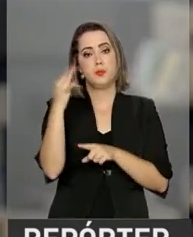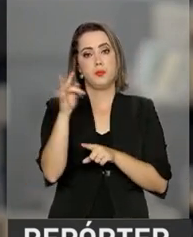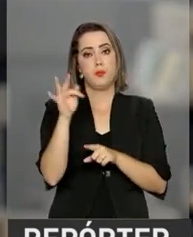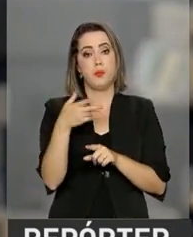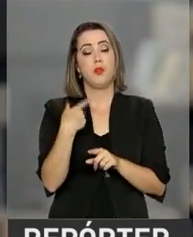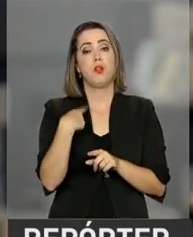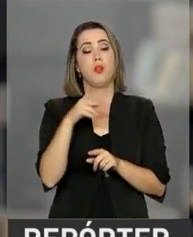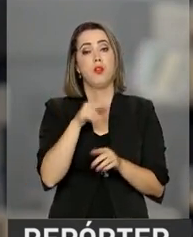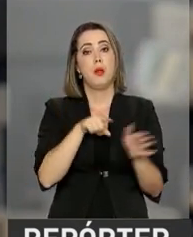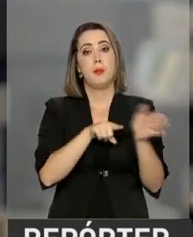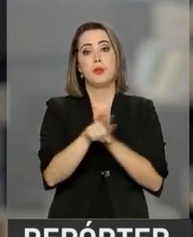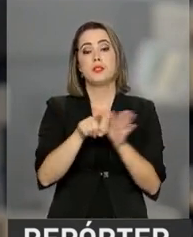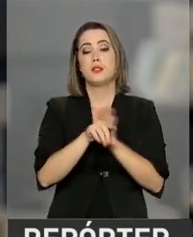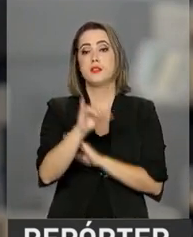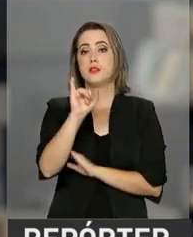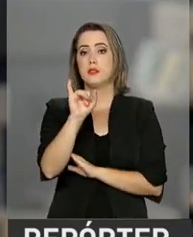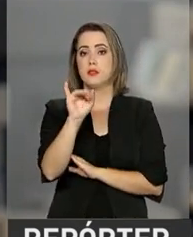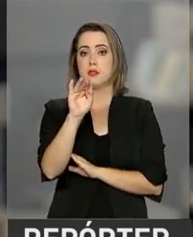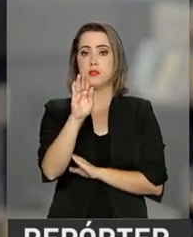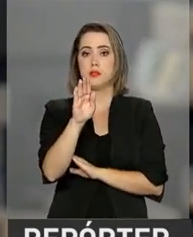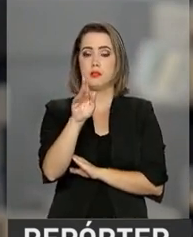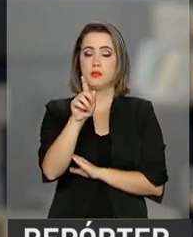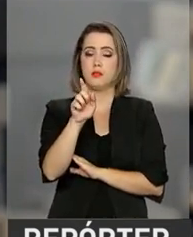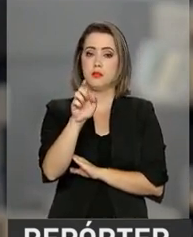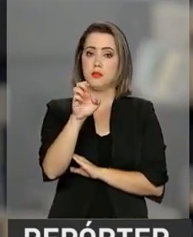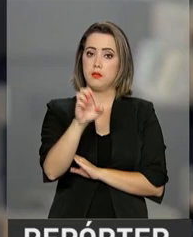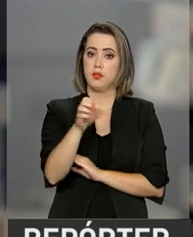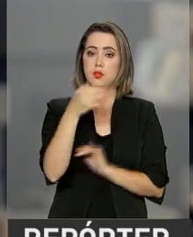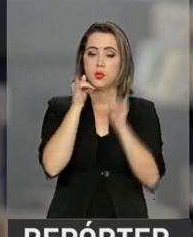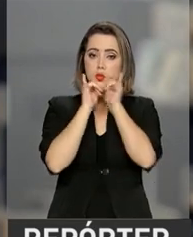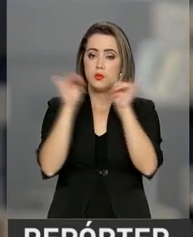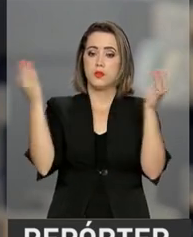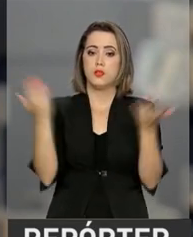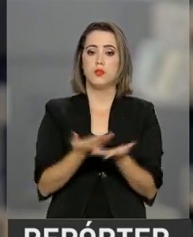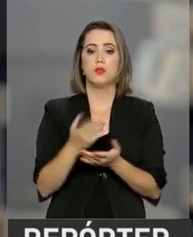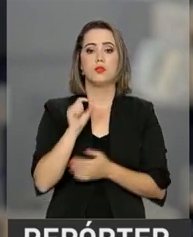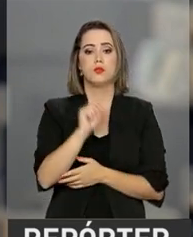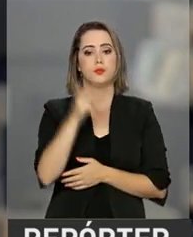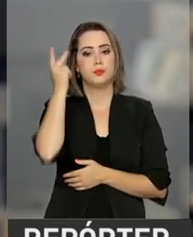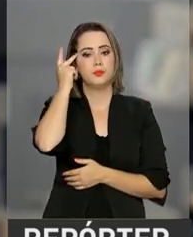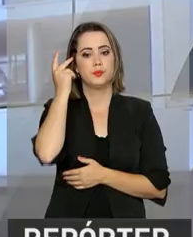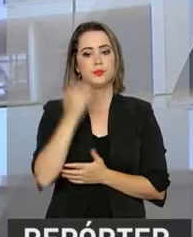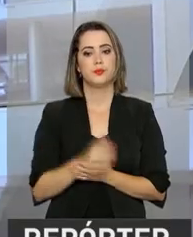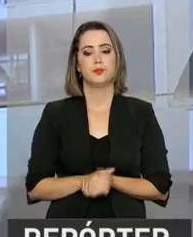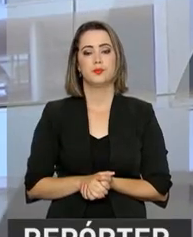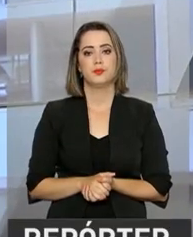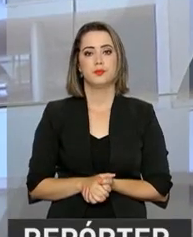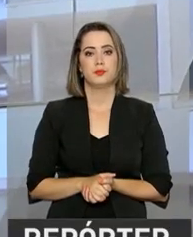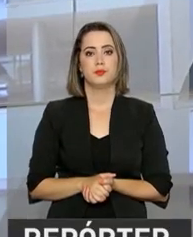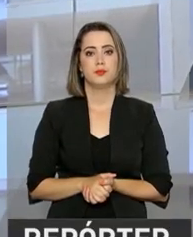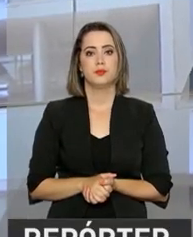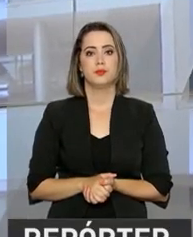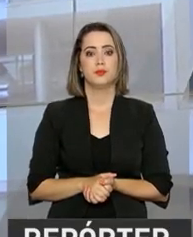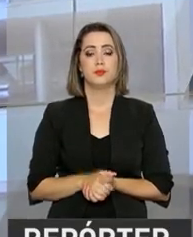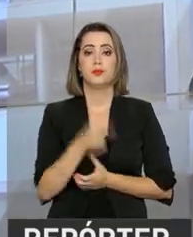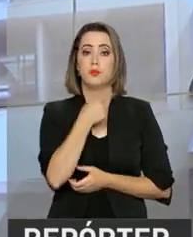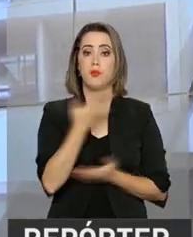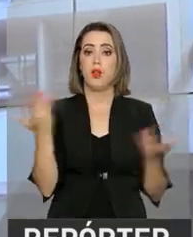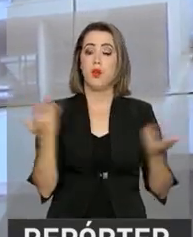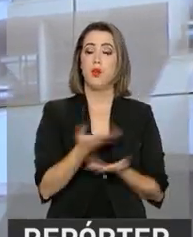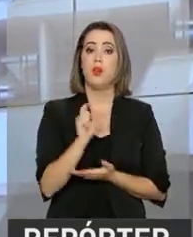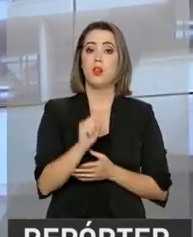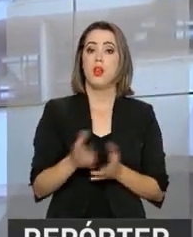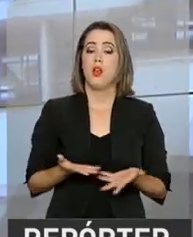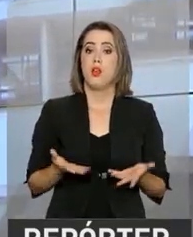levantamento é do IBGE e foi divulgado hoje José luí Filho de São Paulo a atual safra de